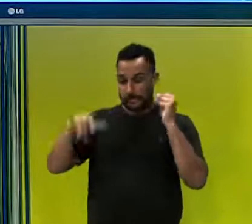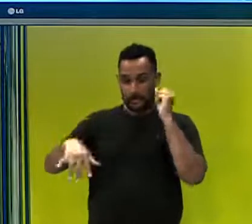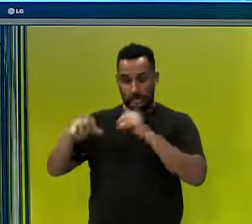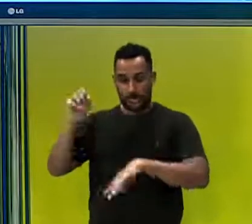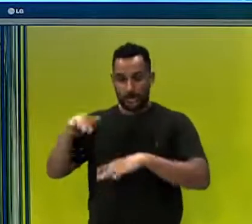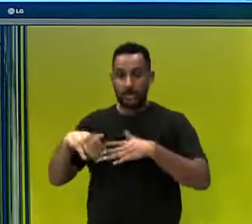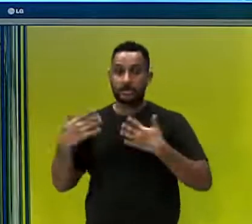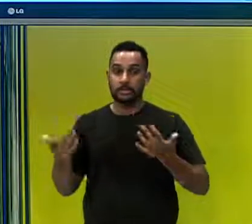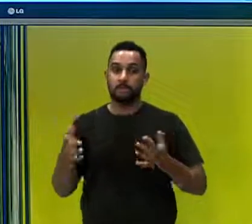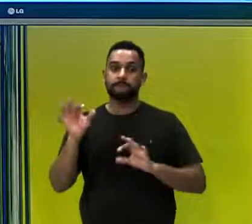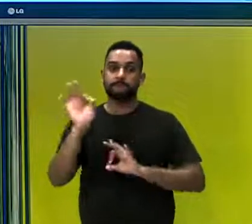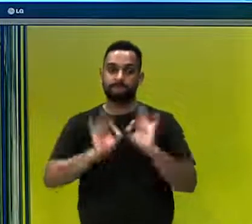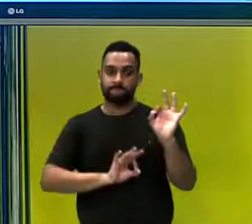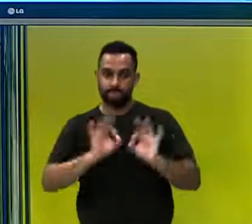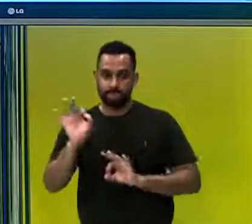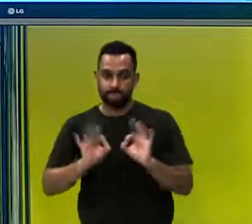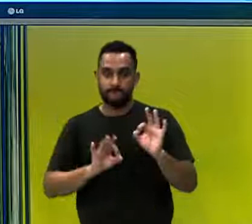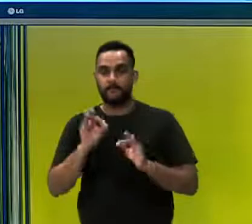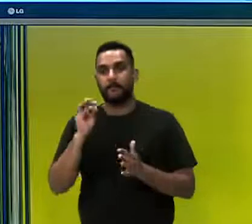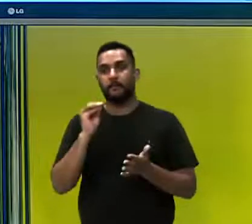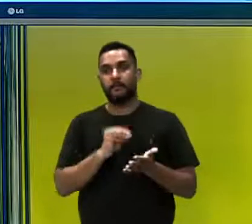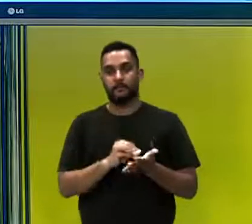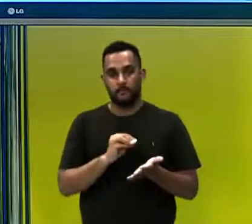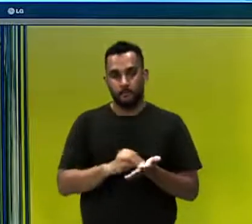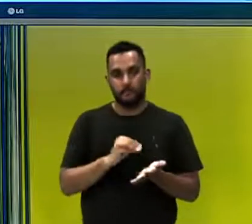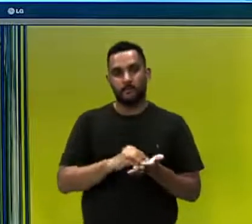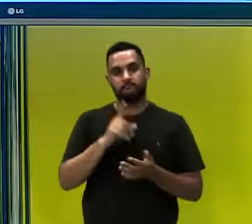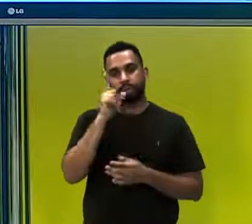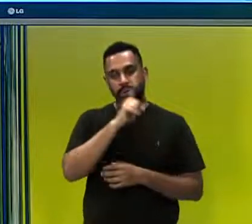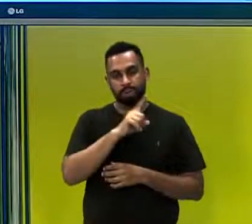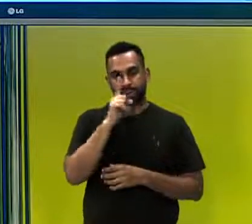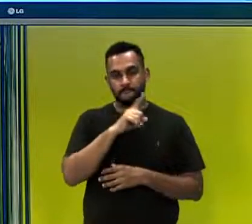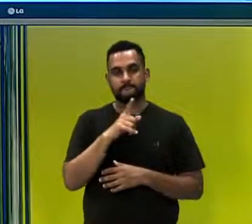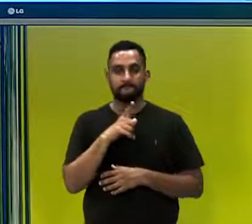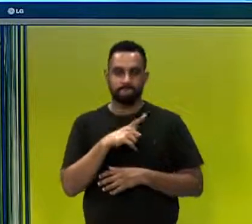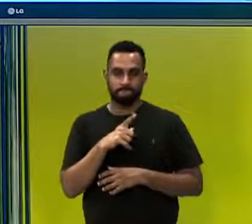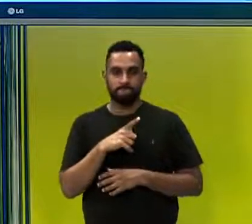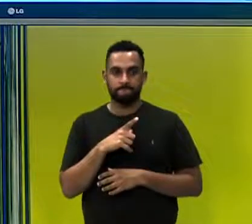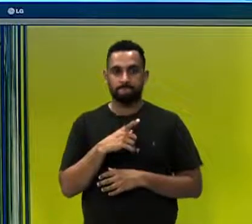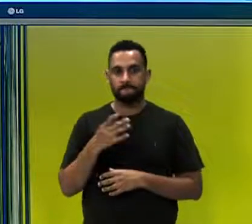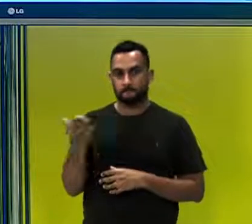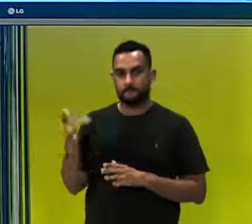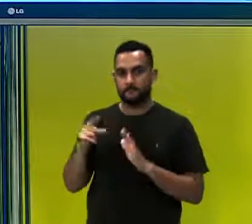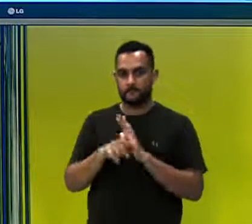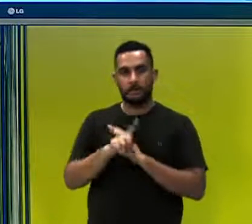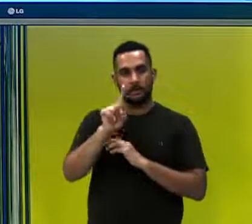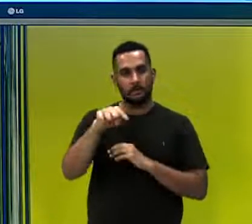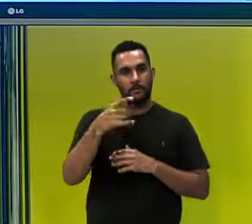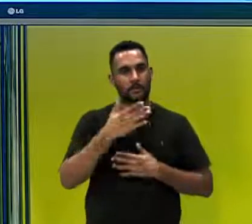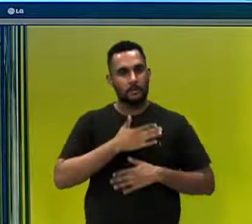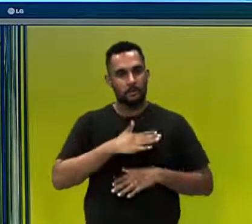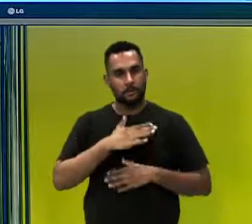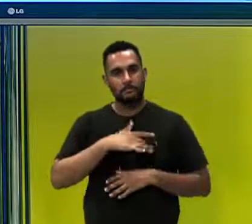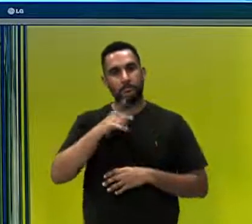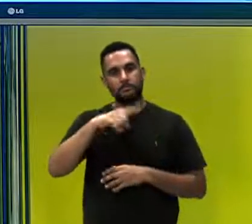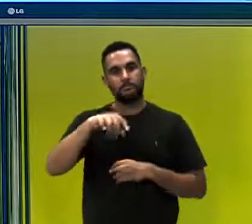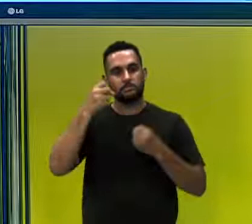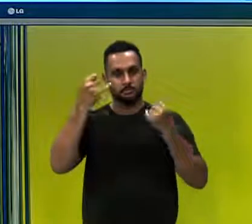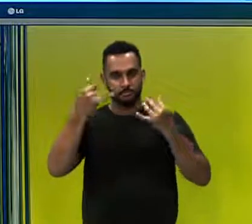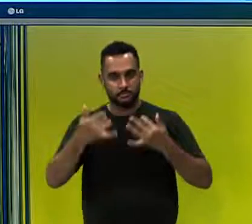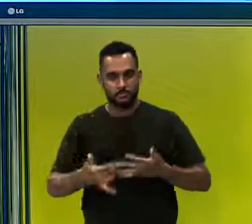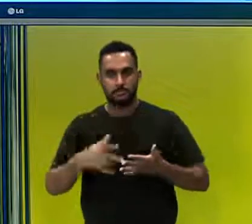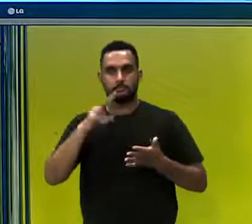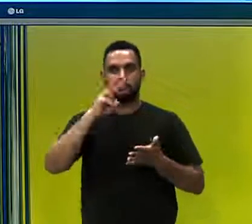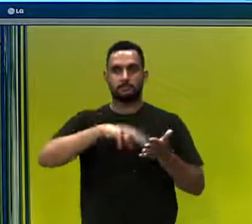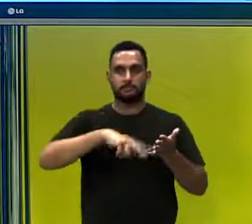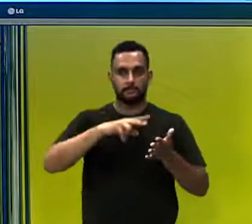do planejamento, inclusive do abastecimento da cidade, é tratada nessa questão, tá bom? Depois, com mais calma, volto nessa questão, dá uma